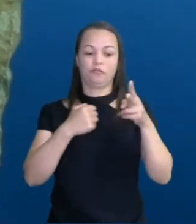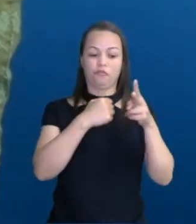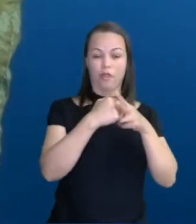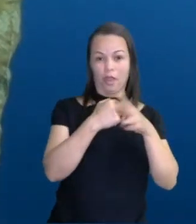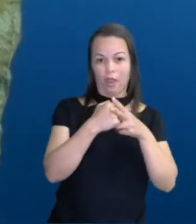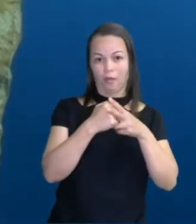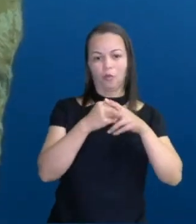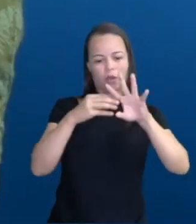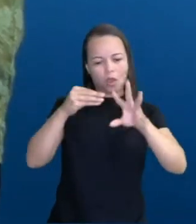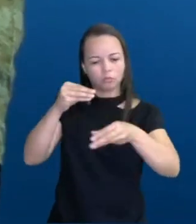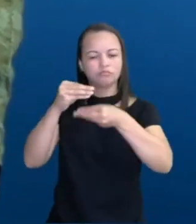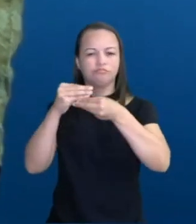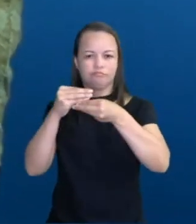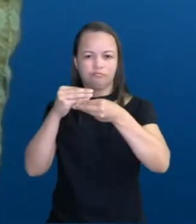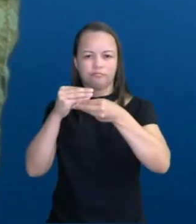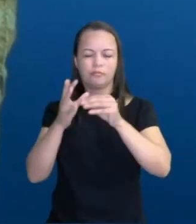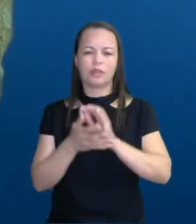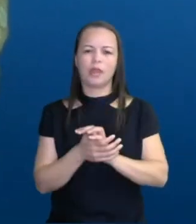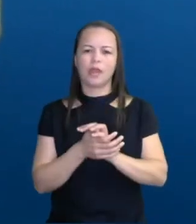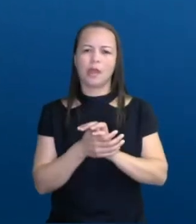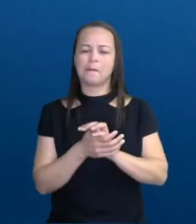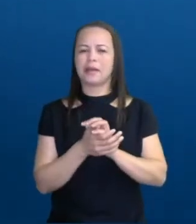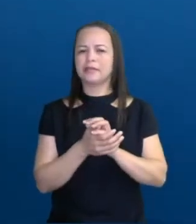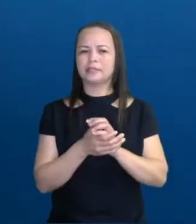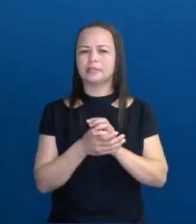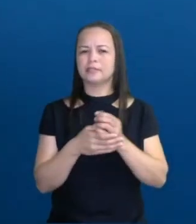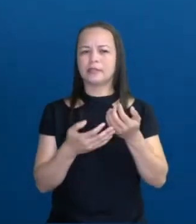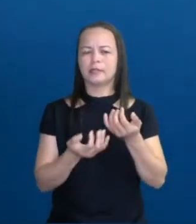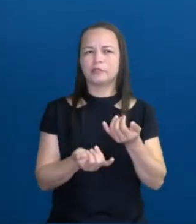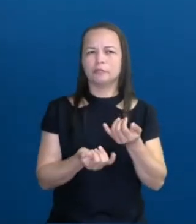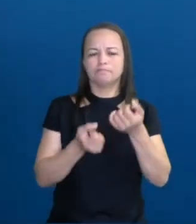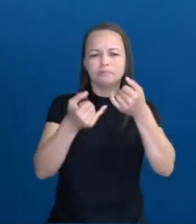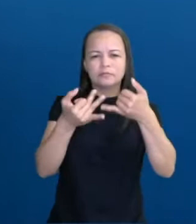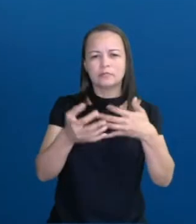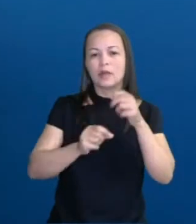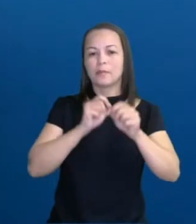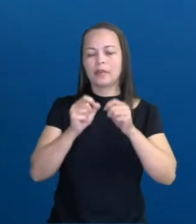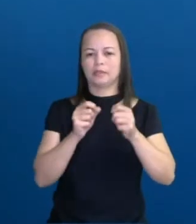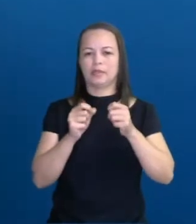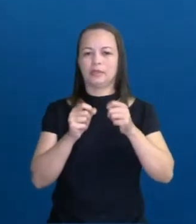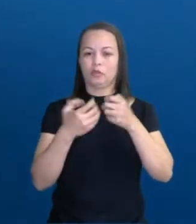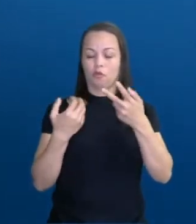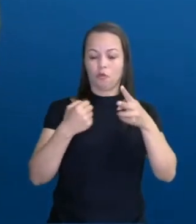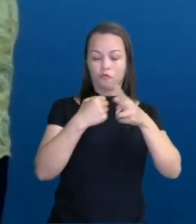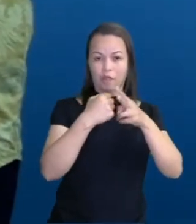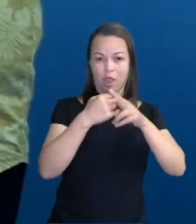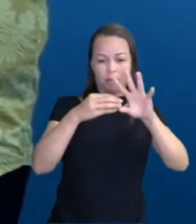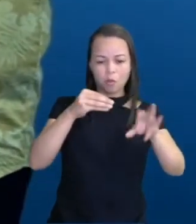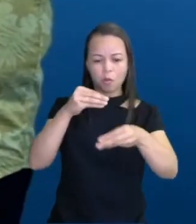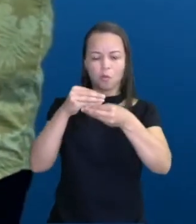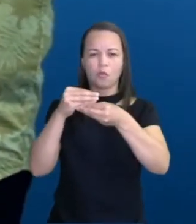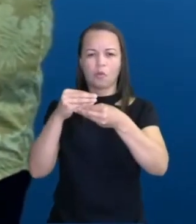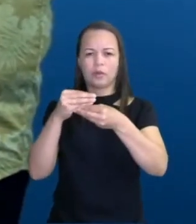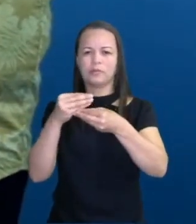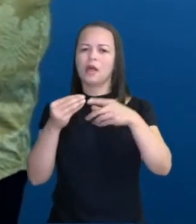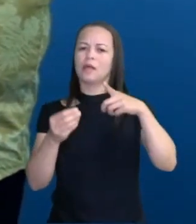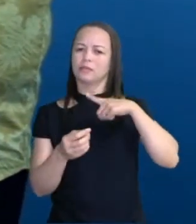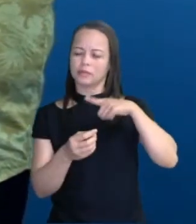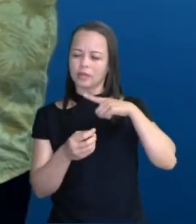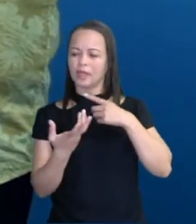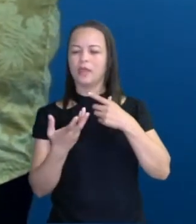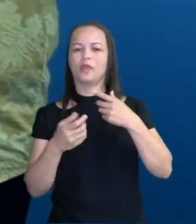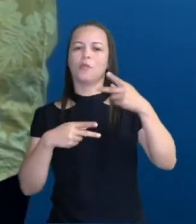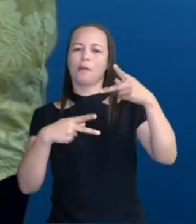verbos e esse complemento Mais especificamente sim entre esse verbo e o complemento vai